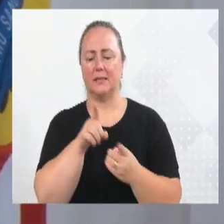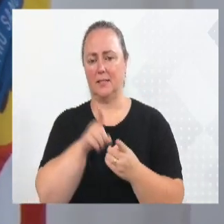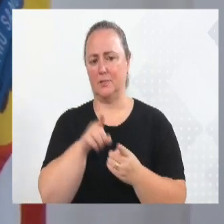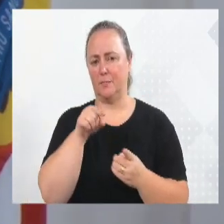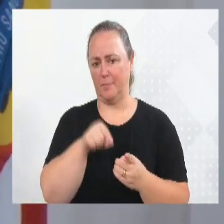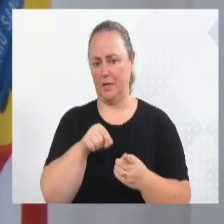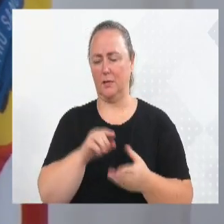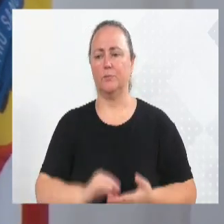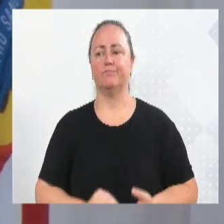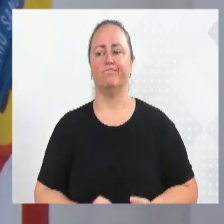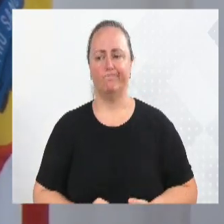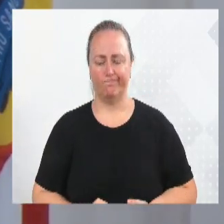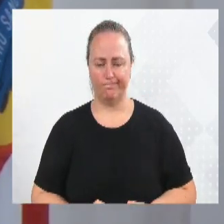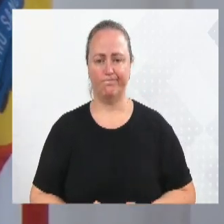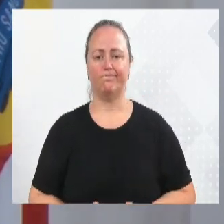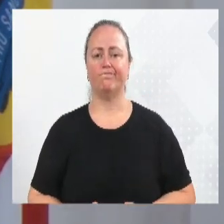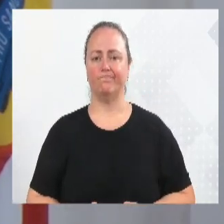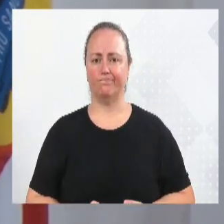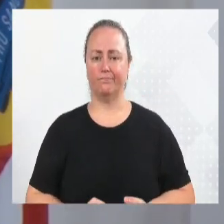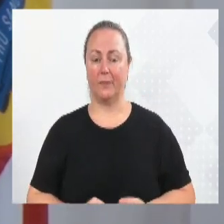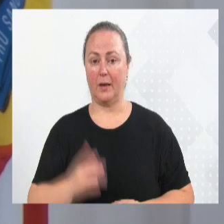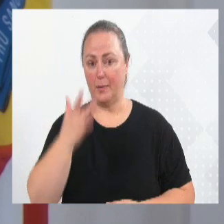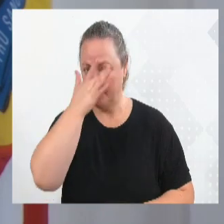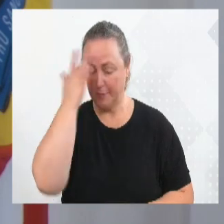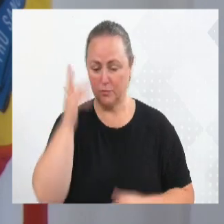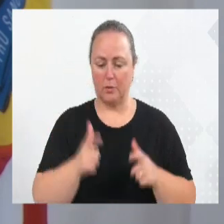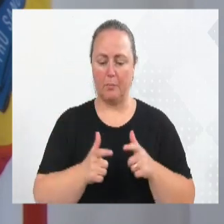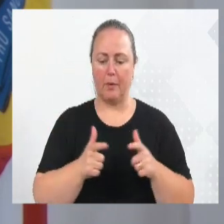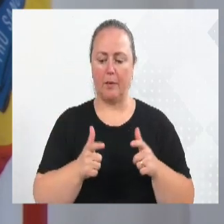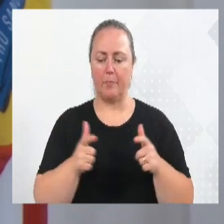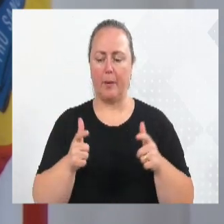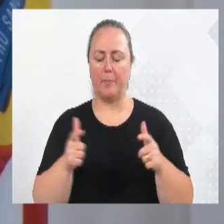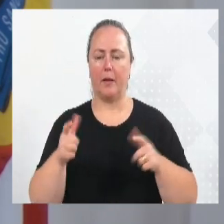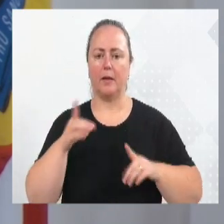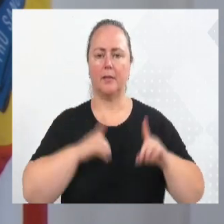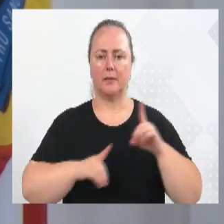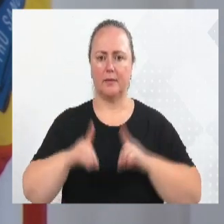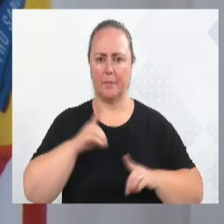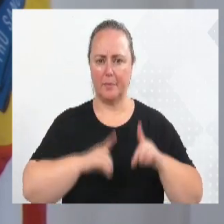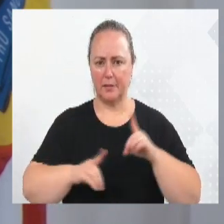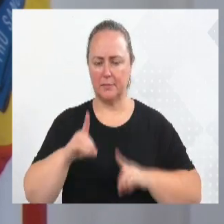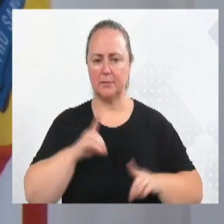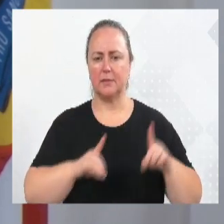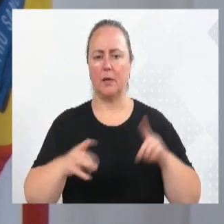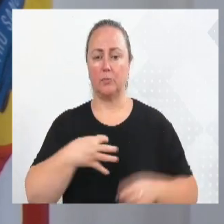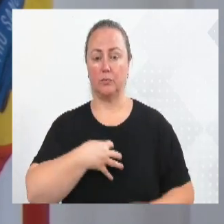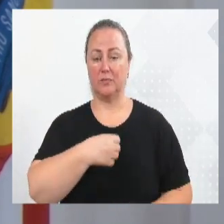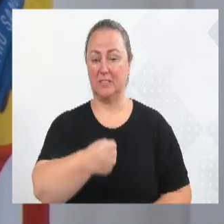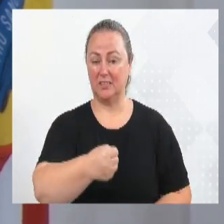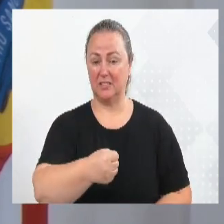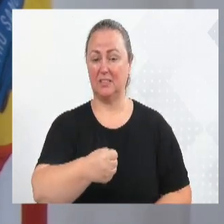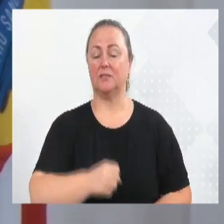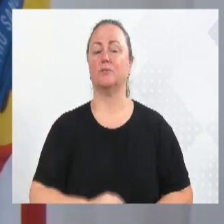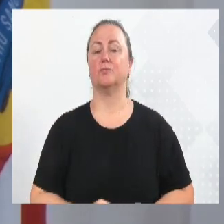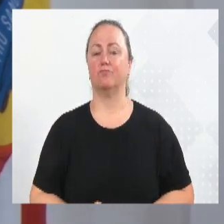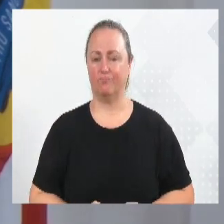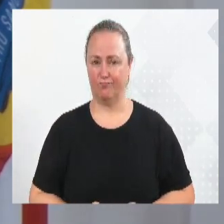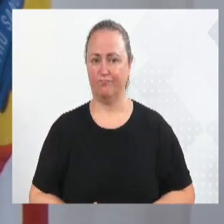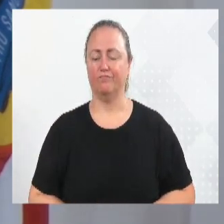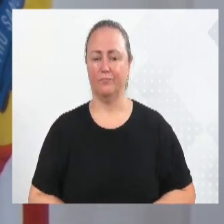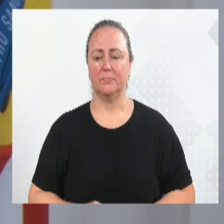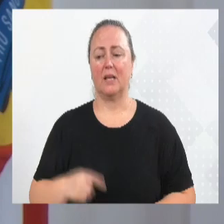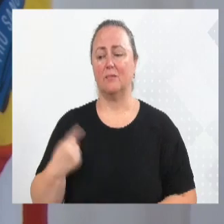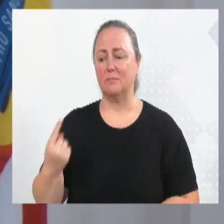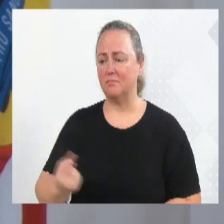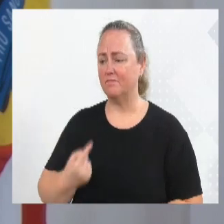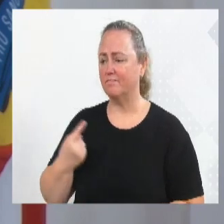a gente tem um aumento significativo nos casos que envolvem depressão nos casos que envolvem suicídio e a rede ficar sozinha não tá